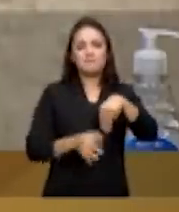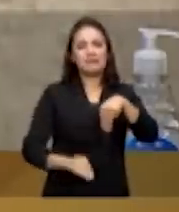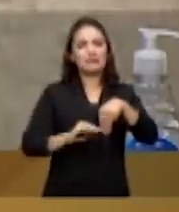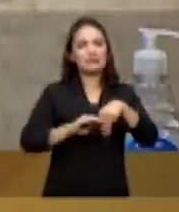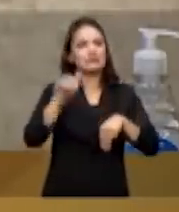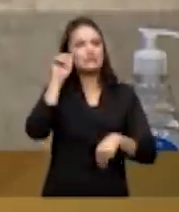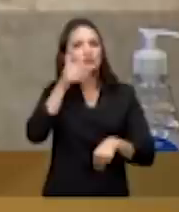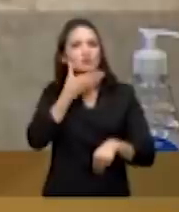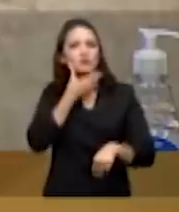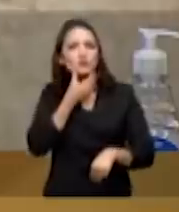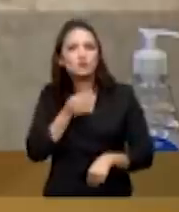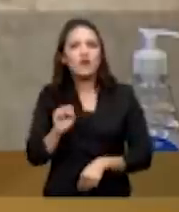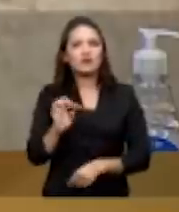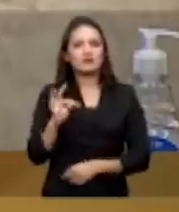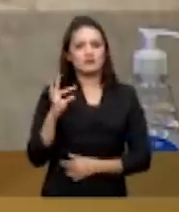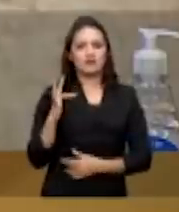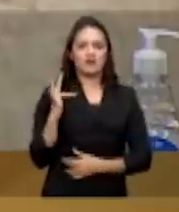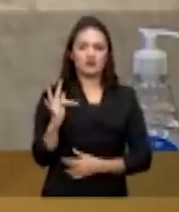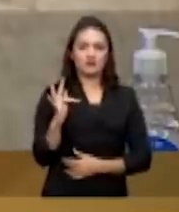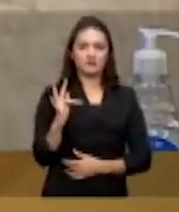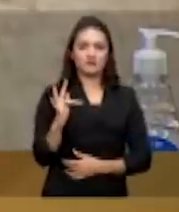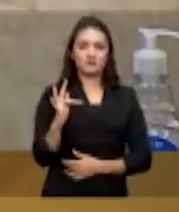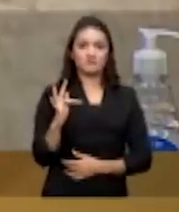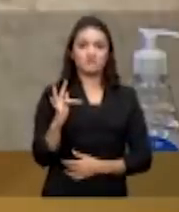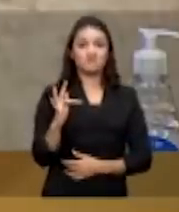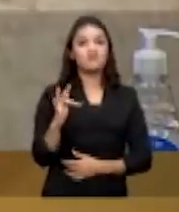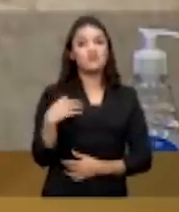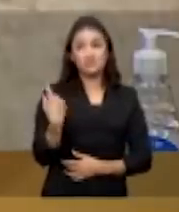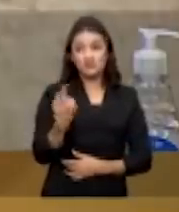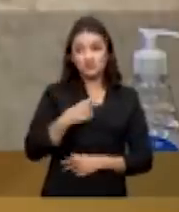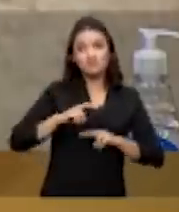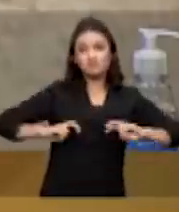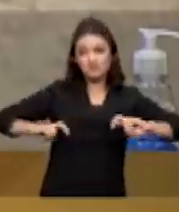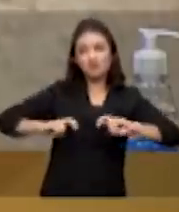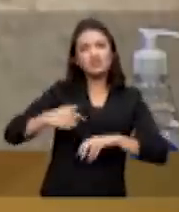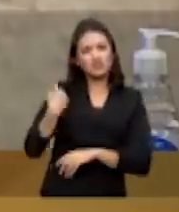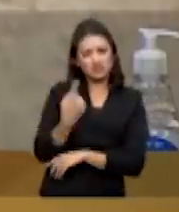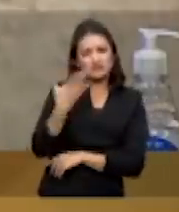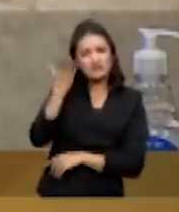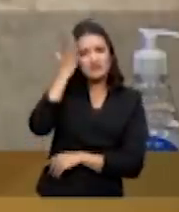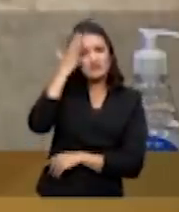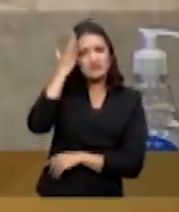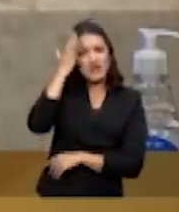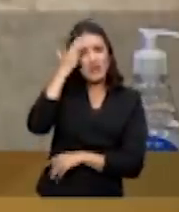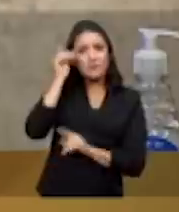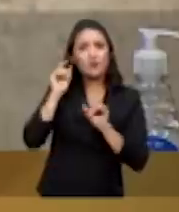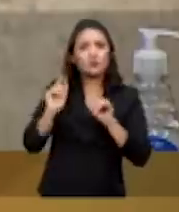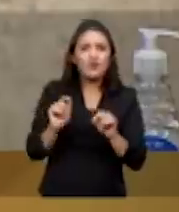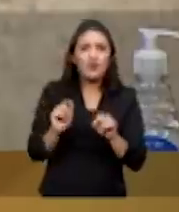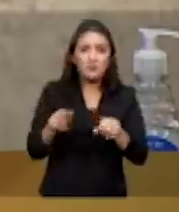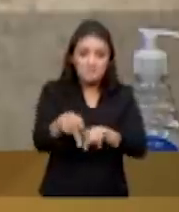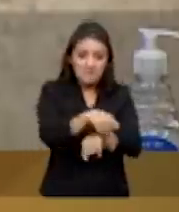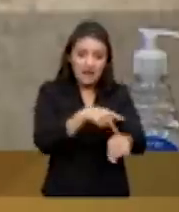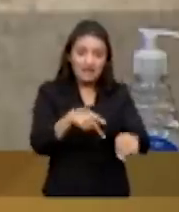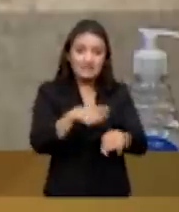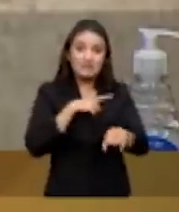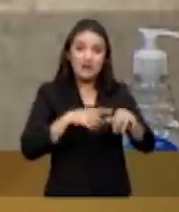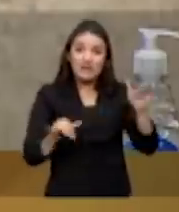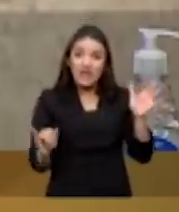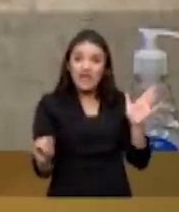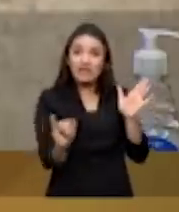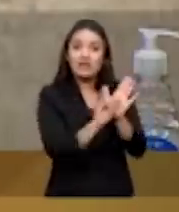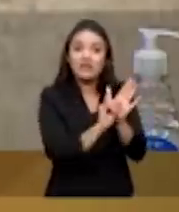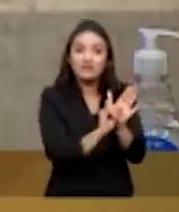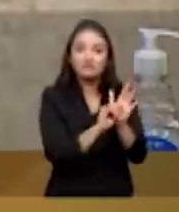do Supremo Tribunal Federal, sabemos que nenhuma nação constrói a sua identidade